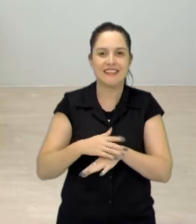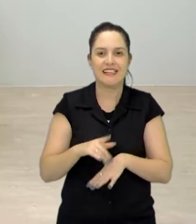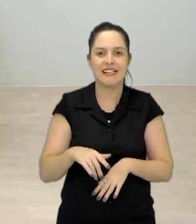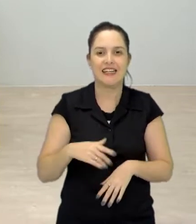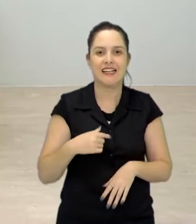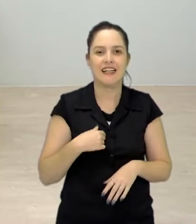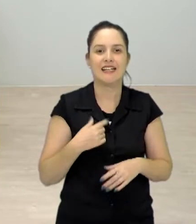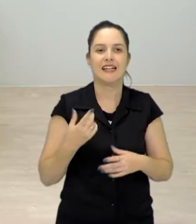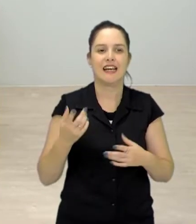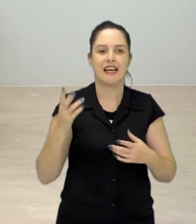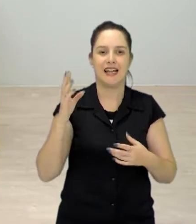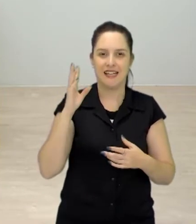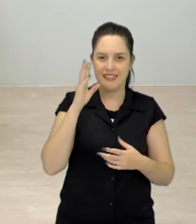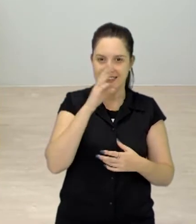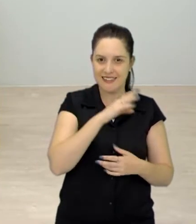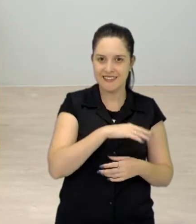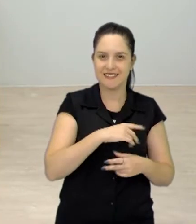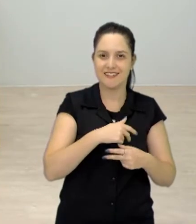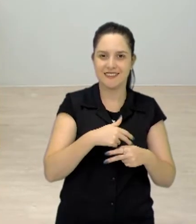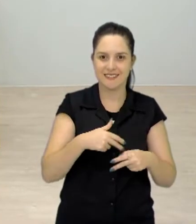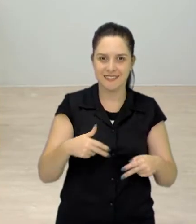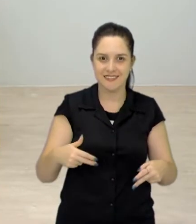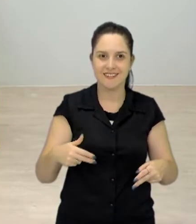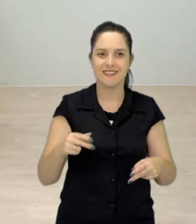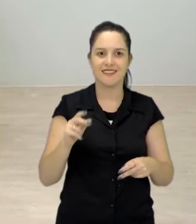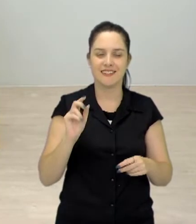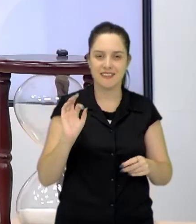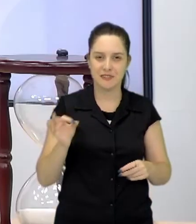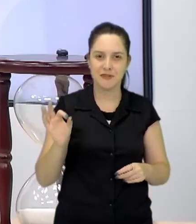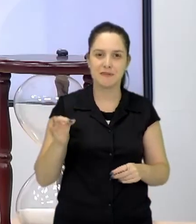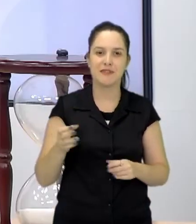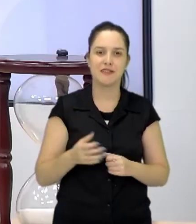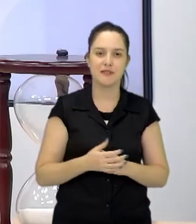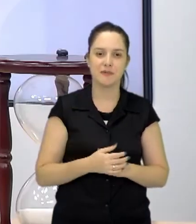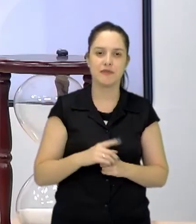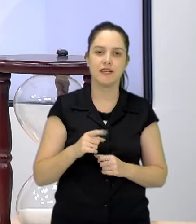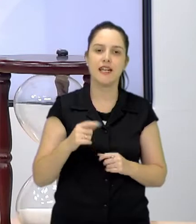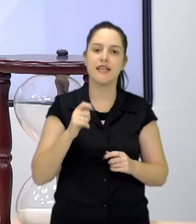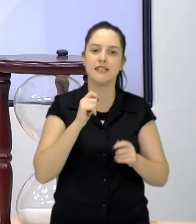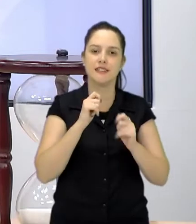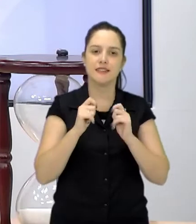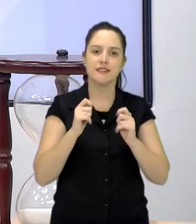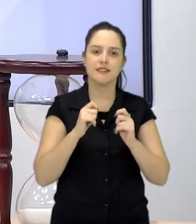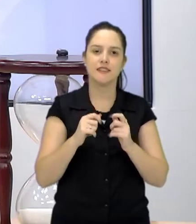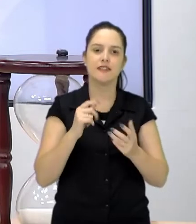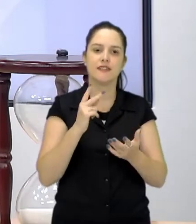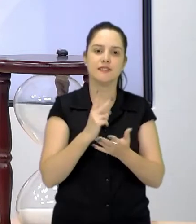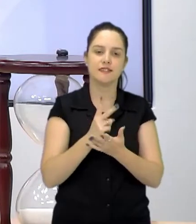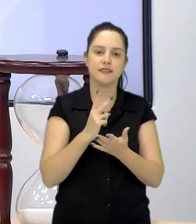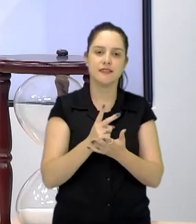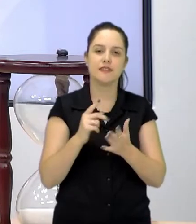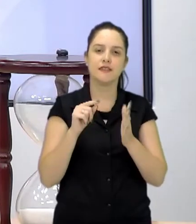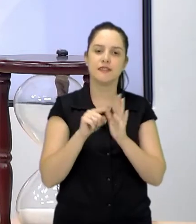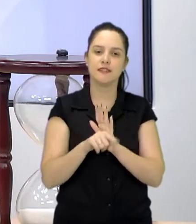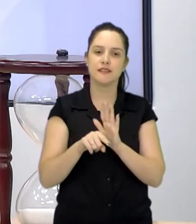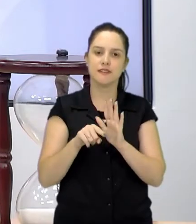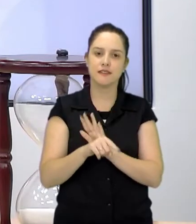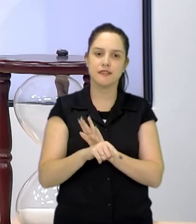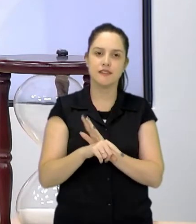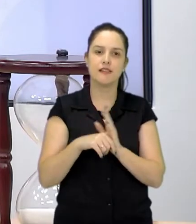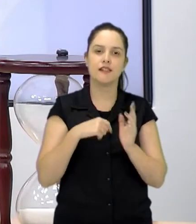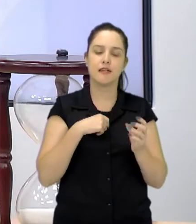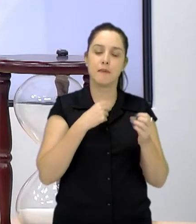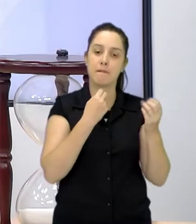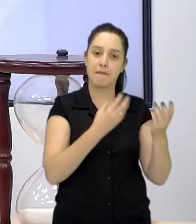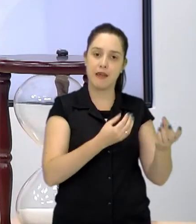Gosto. Eu gosto dessa ideia. Isso mesmo. E na entrevista, sempre antes das perguntas, vem uma introdução ali,